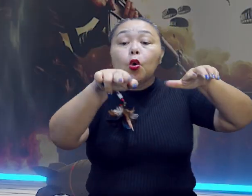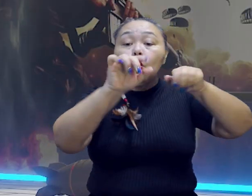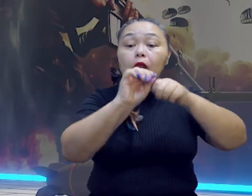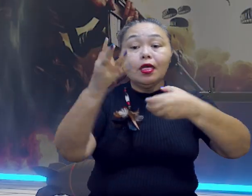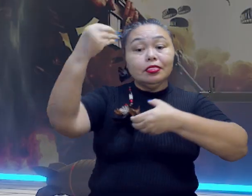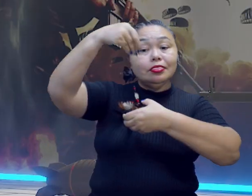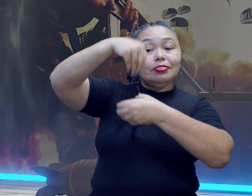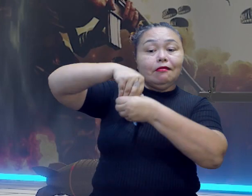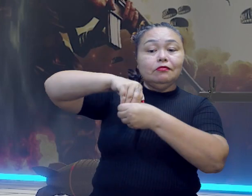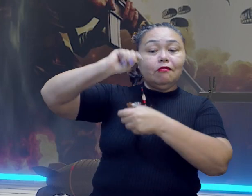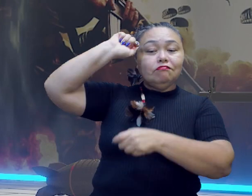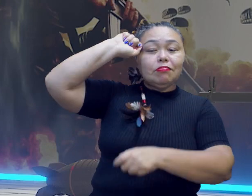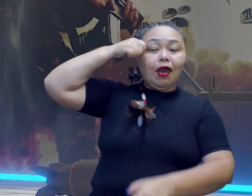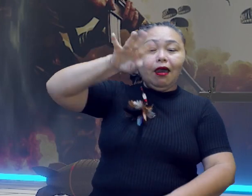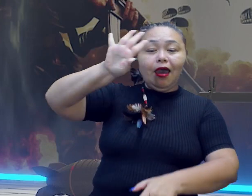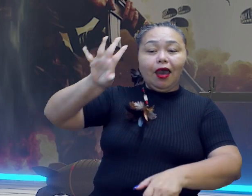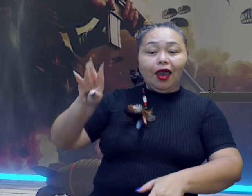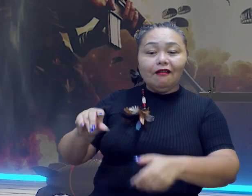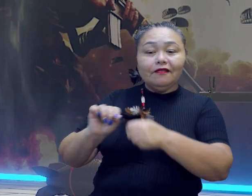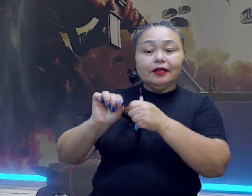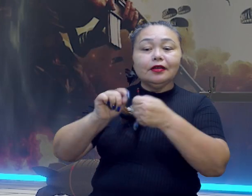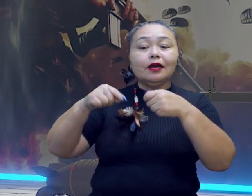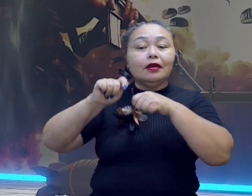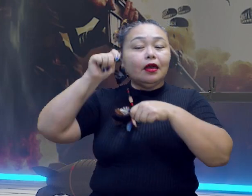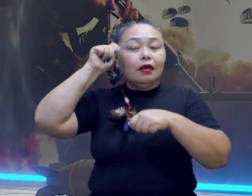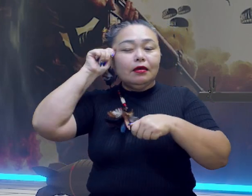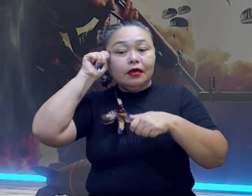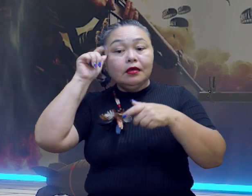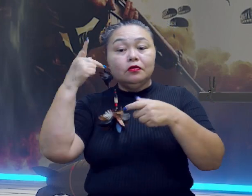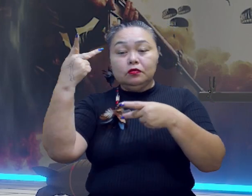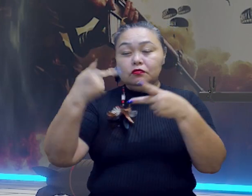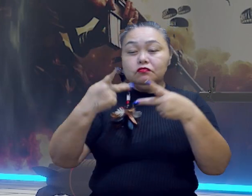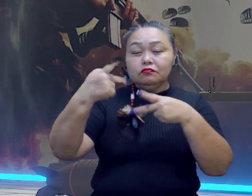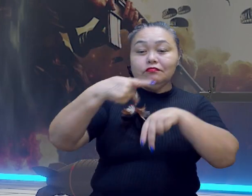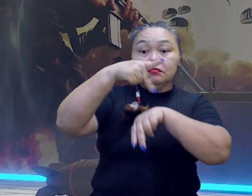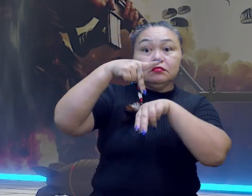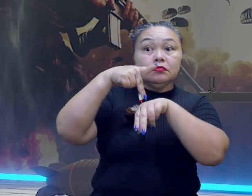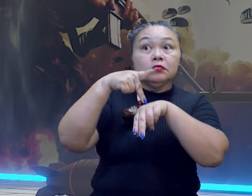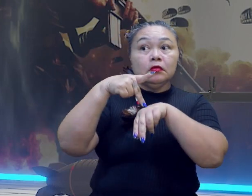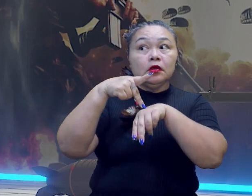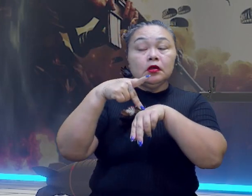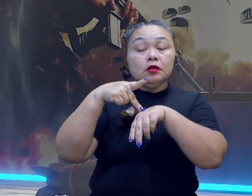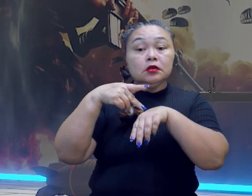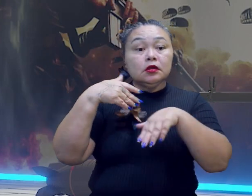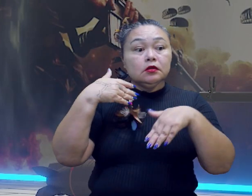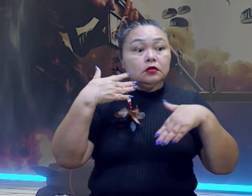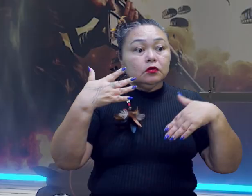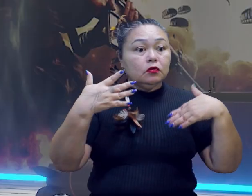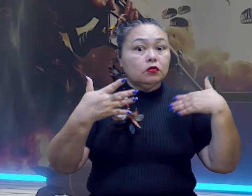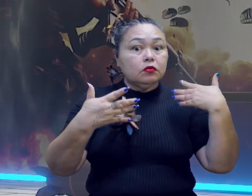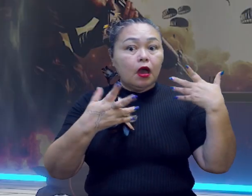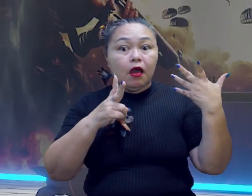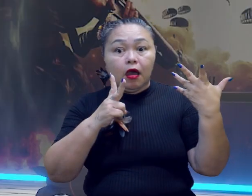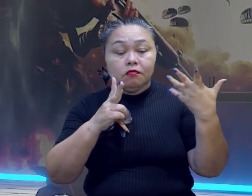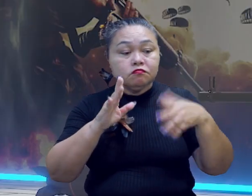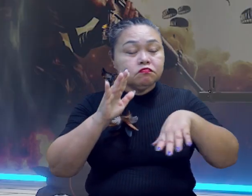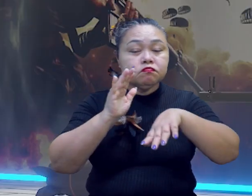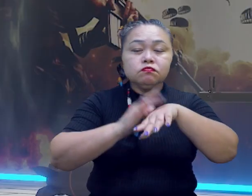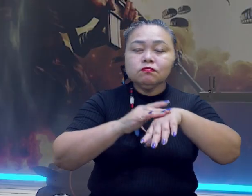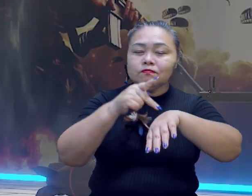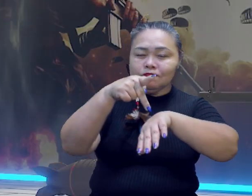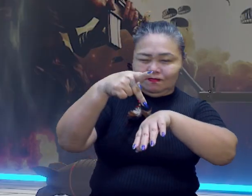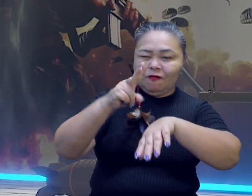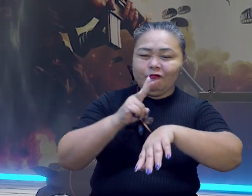África e da Ásia. E esses países africanos e asiáticos, eles começaram a se